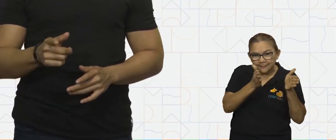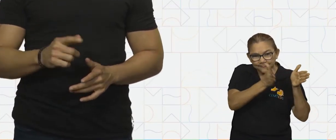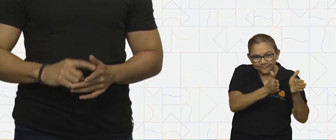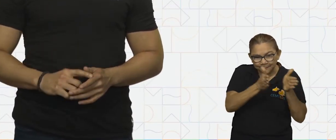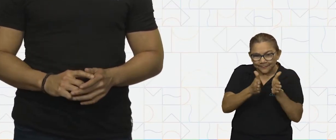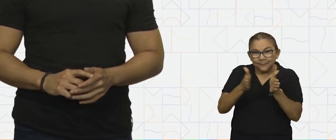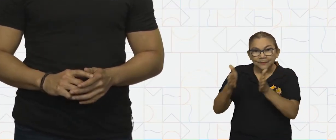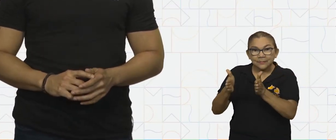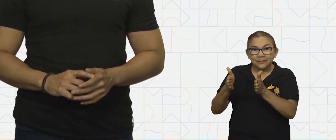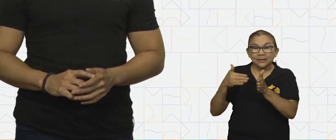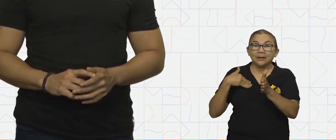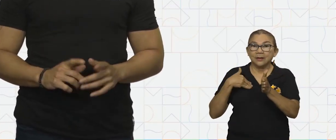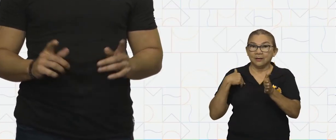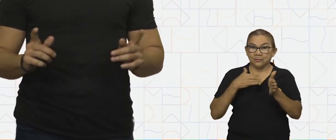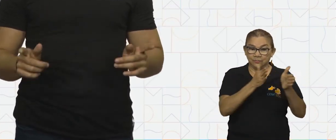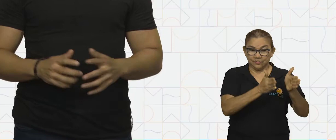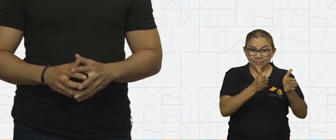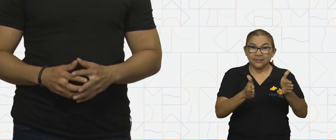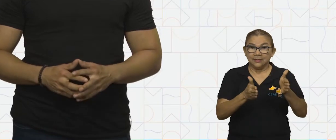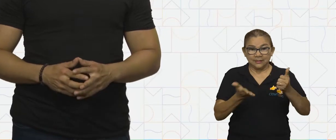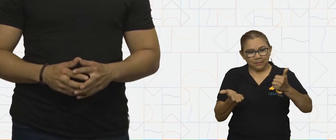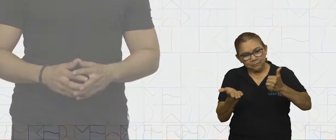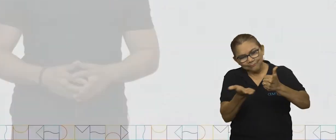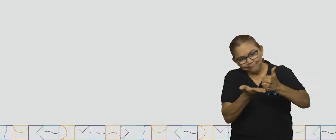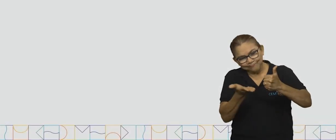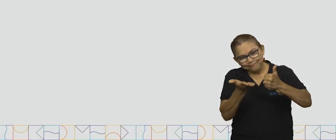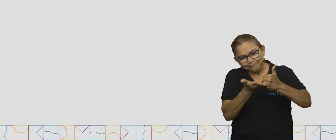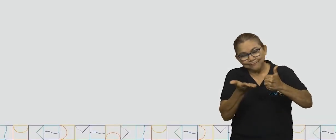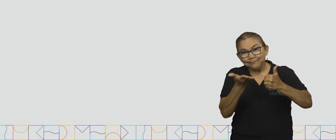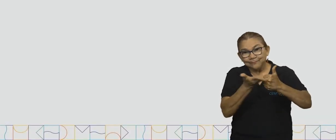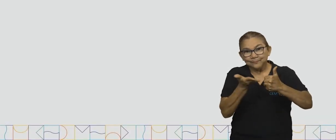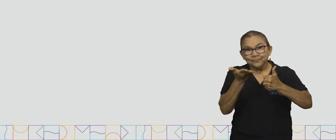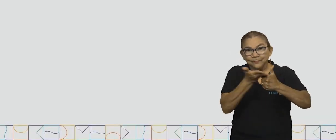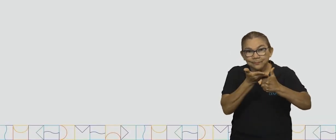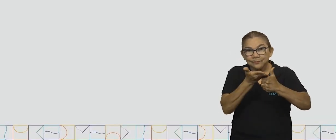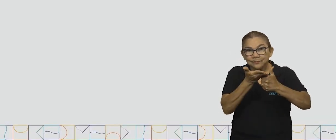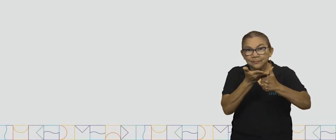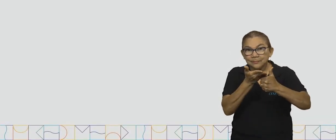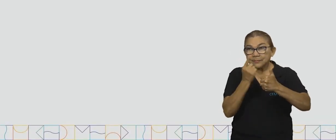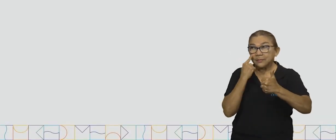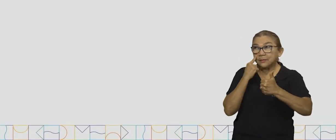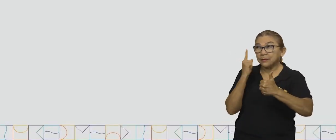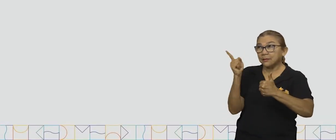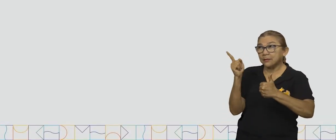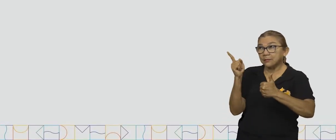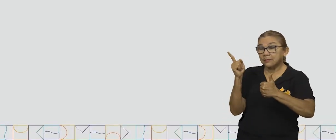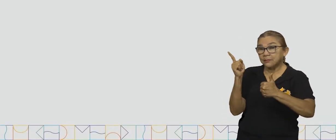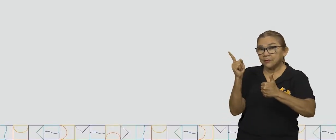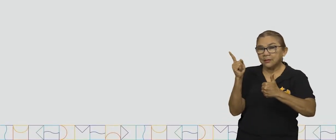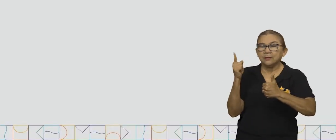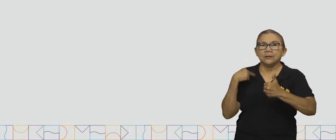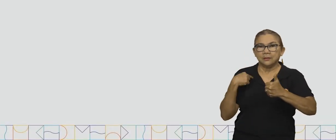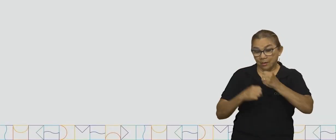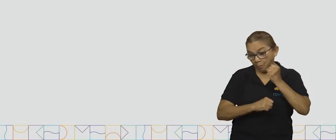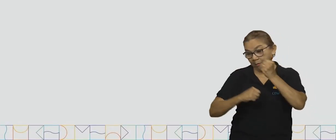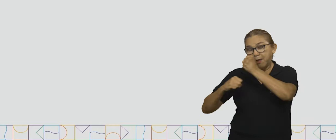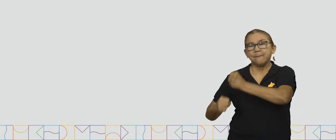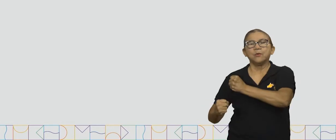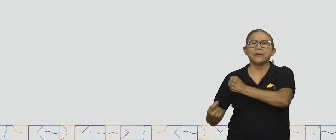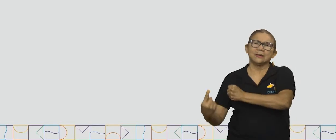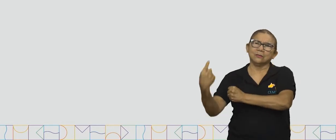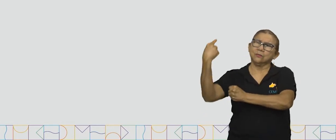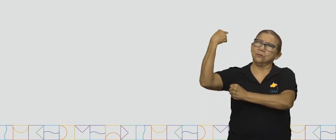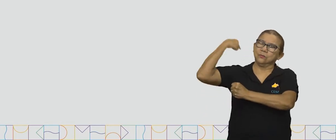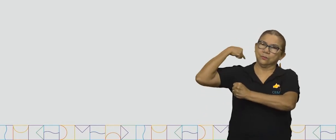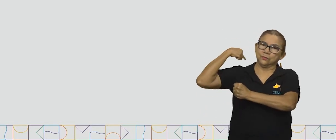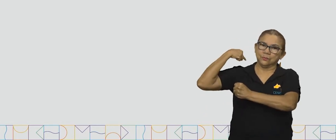As fases do Brasil República podem ser denominadas da seguinte forma: República Velha, de 1889